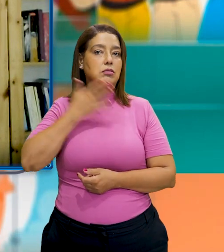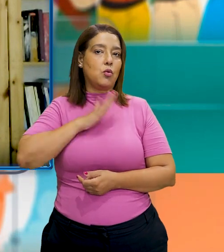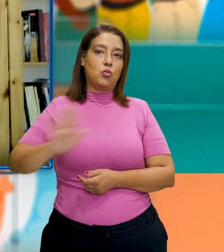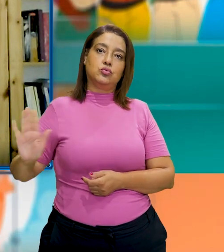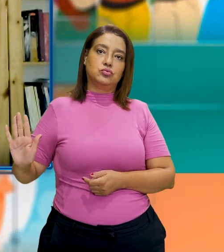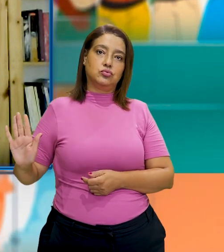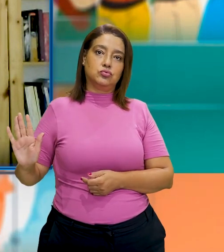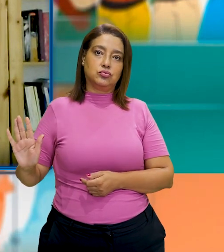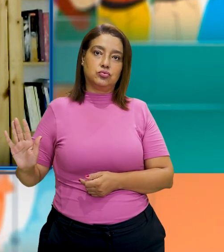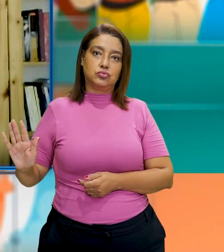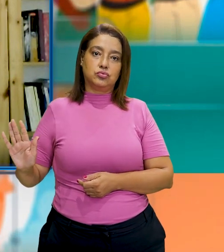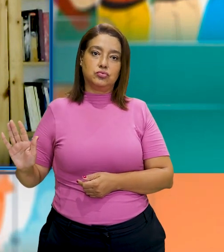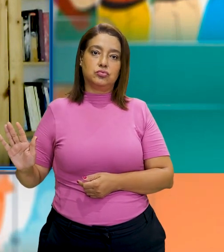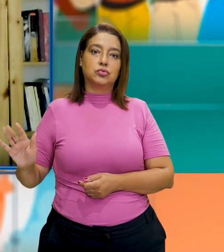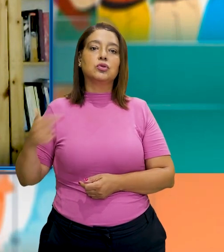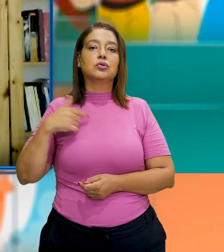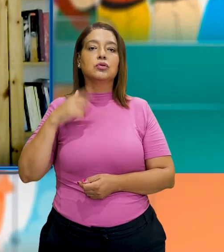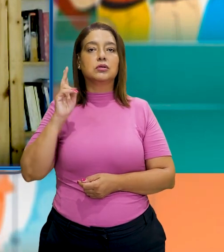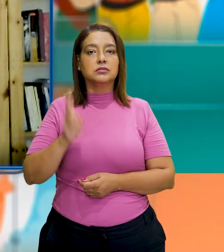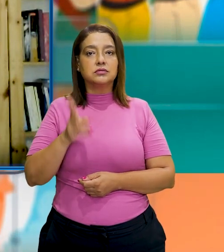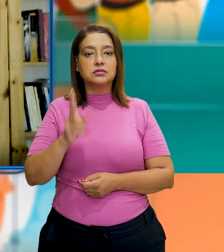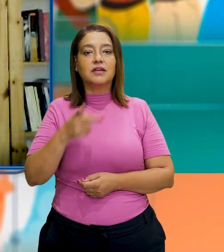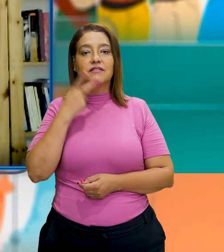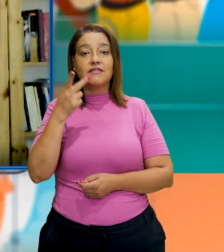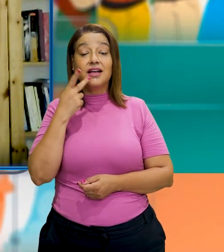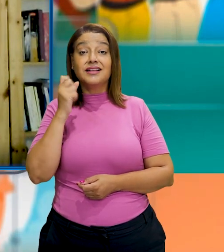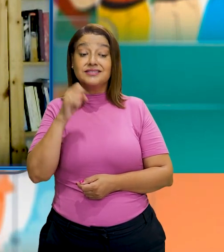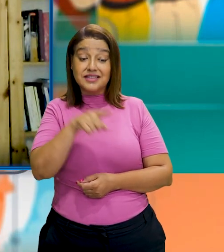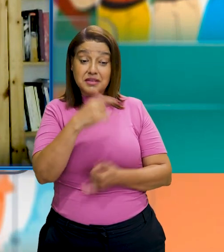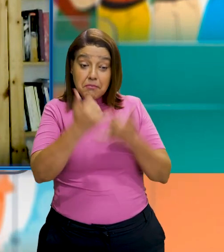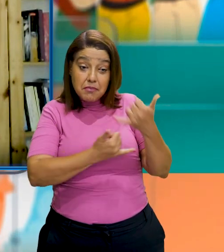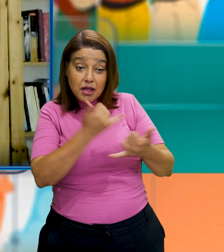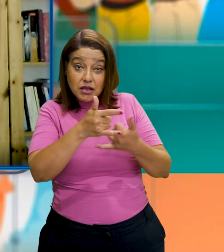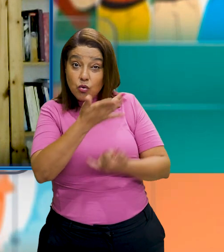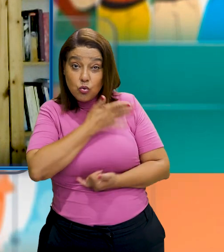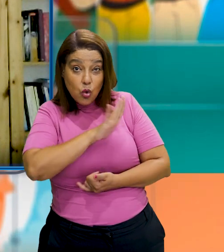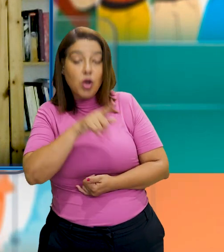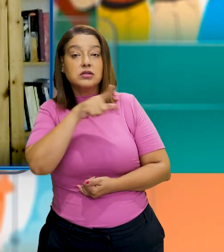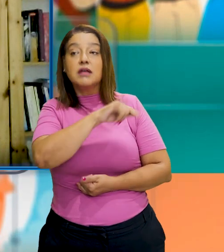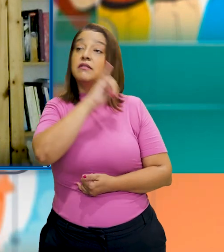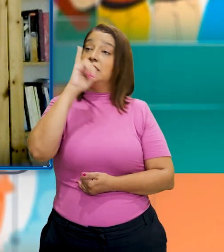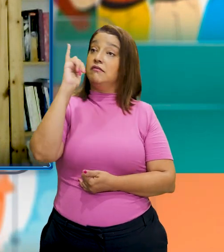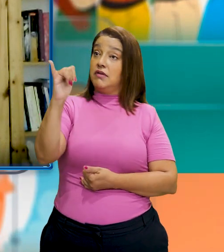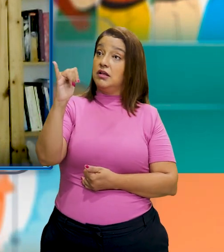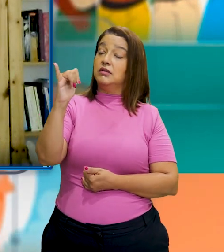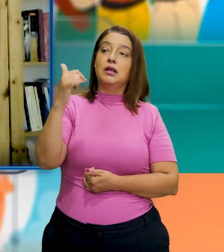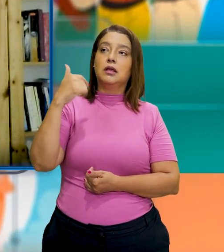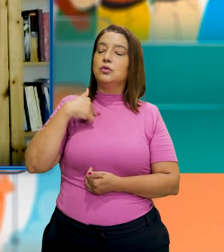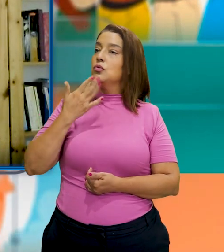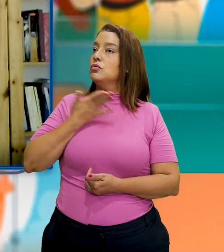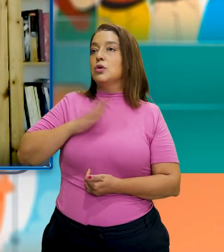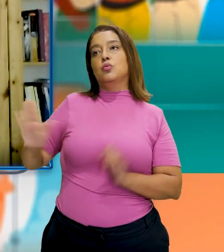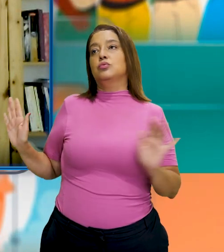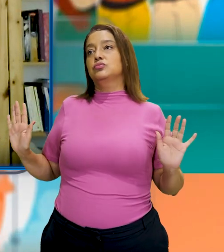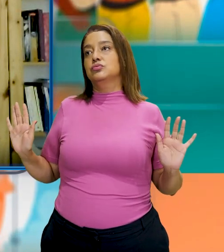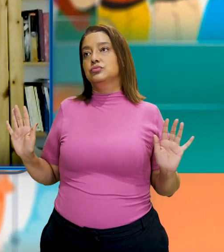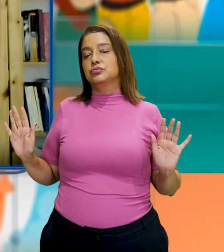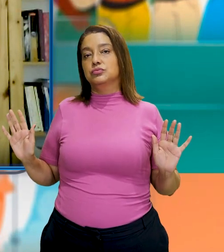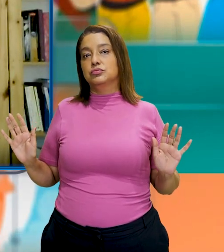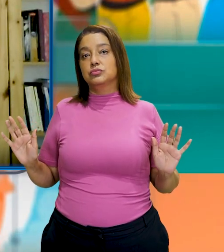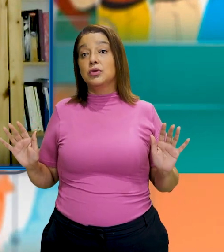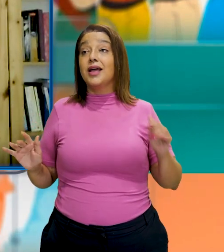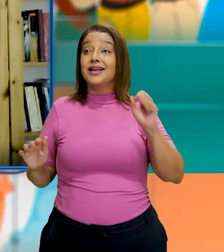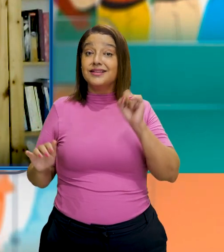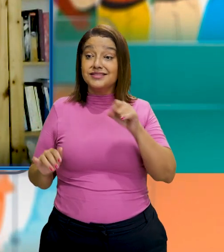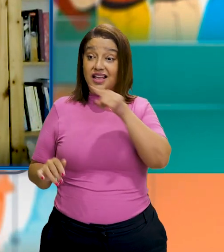não gosto, e eles chegavam a fazer com o dedinho assim, ó. Quando o coleguinha fizer uma brincadeira que você não gosta, você vai olhar para ele e vai falar, eu não gosto.